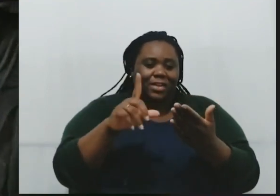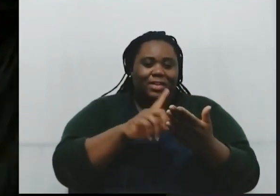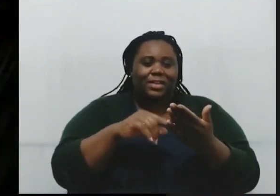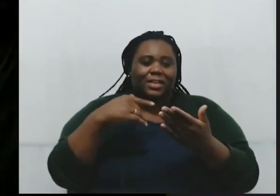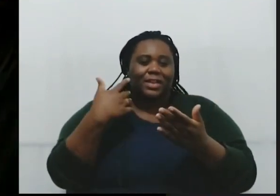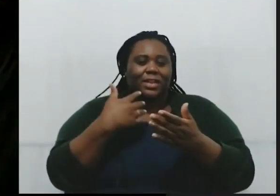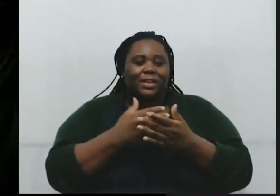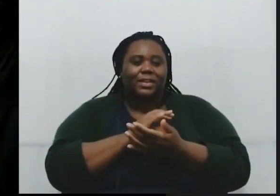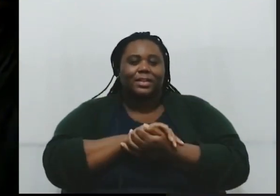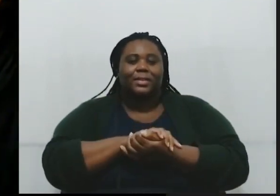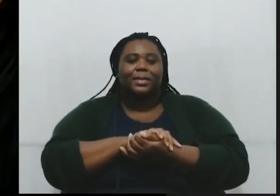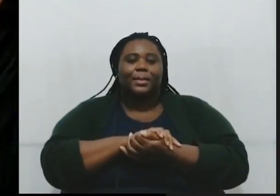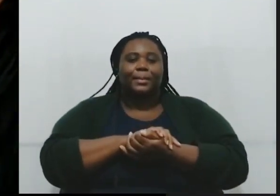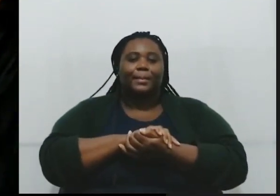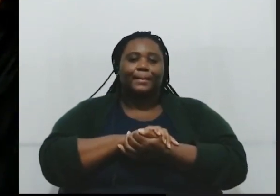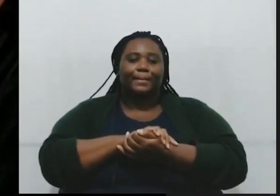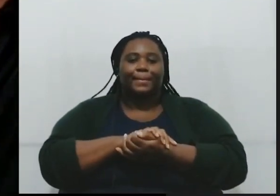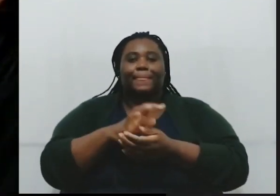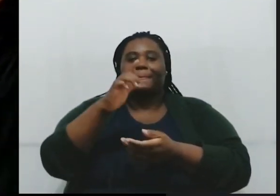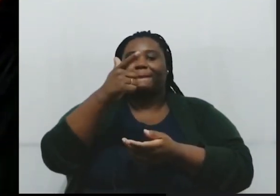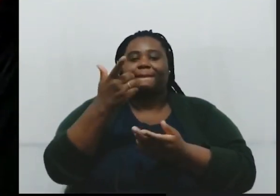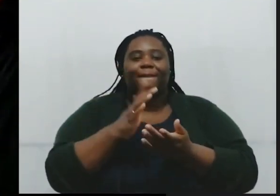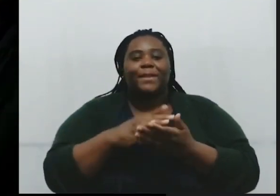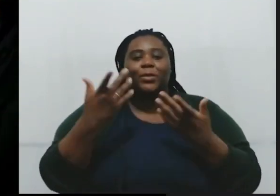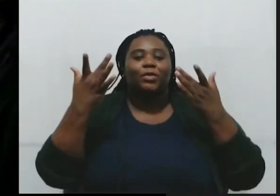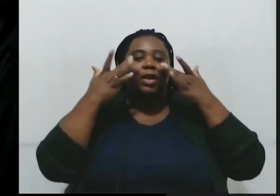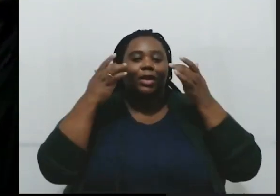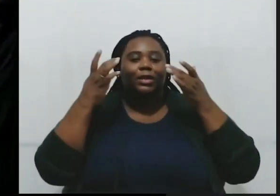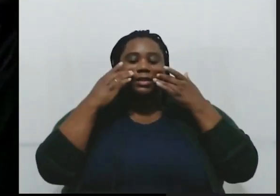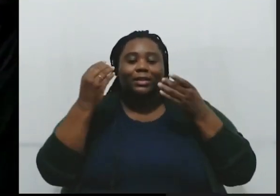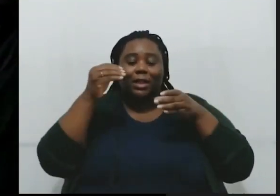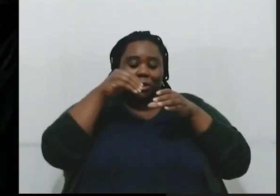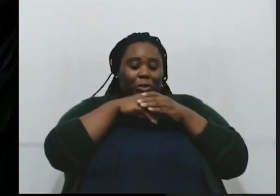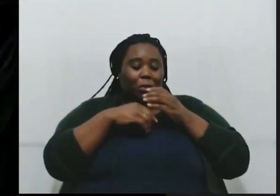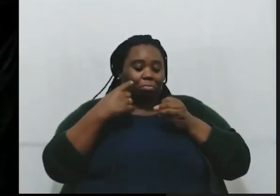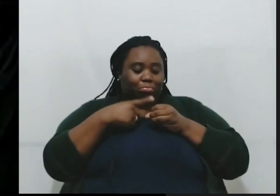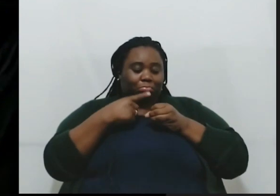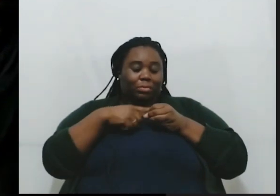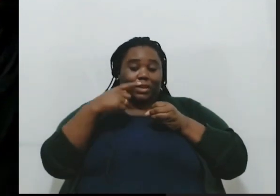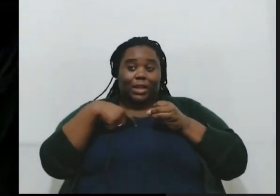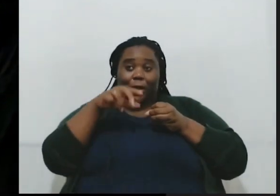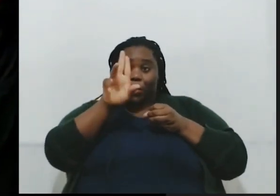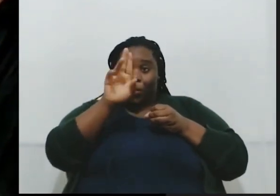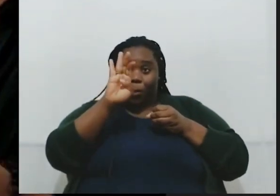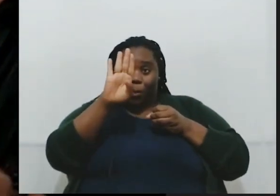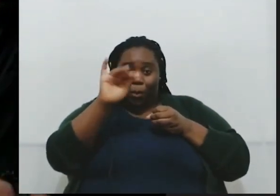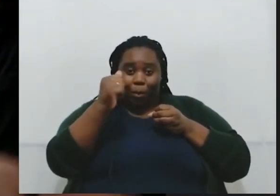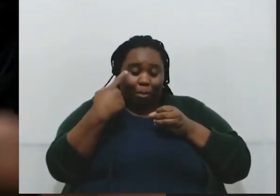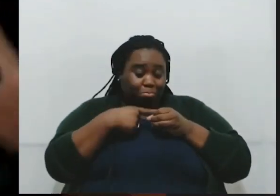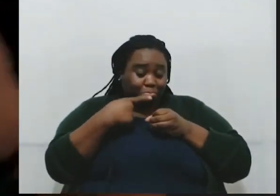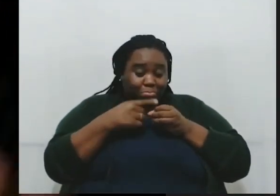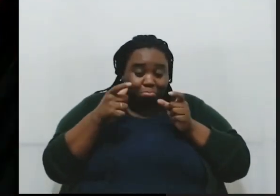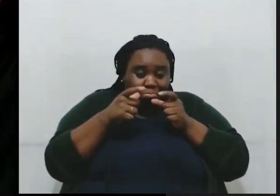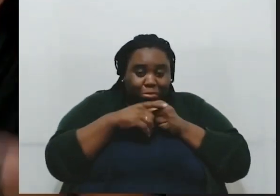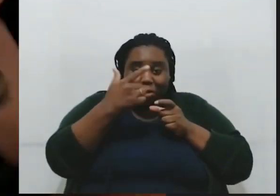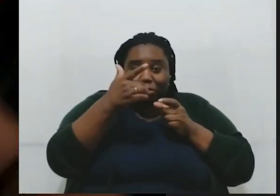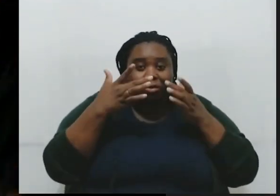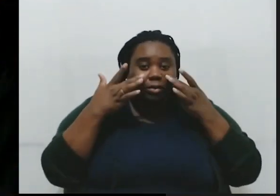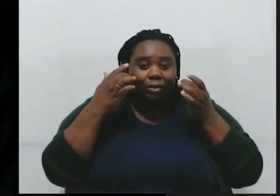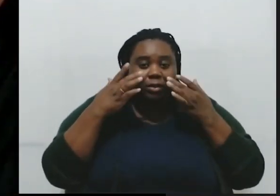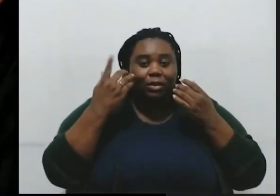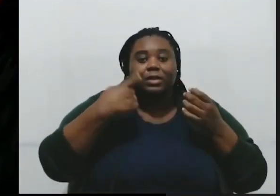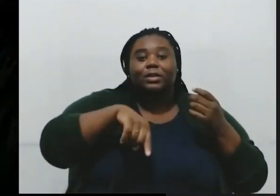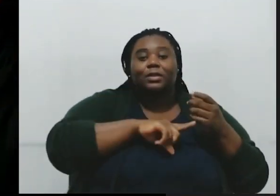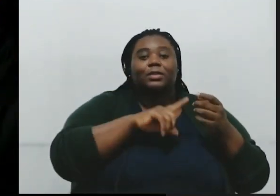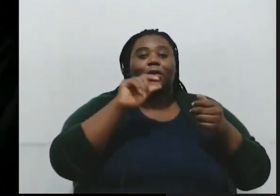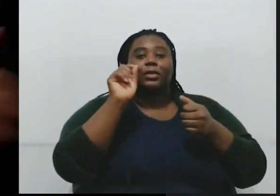teatro no interior, eu sou de Ubá, sou de interior de Minas, cidade pequena e tudo, então a gente fazia um teatro meio que baseado na televisão, no que a